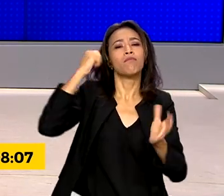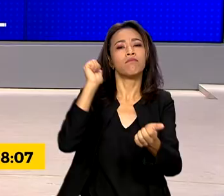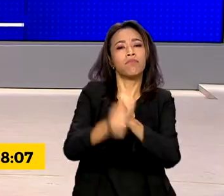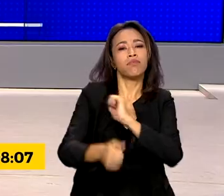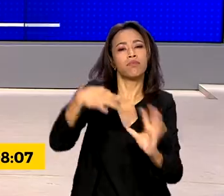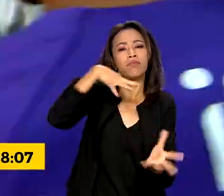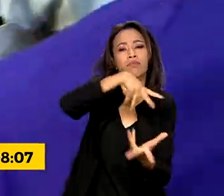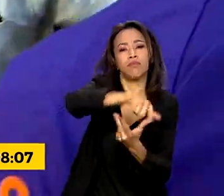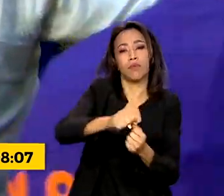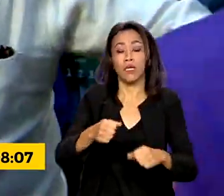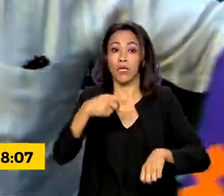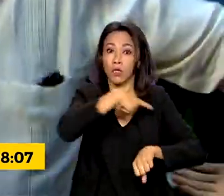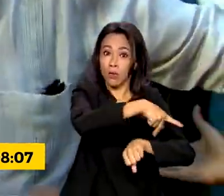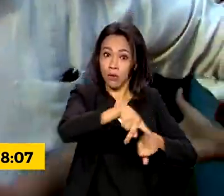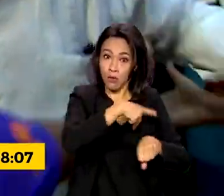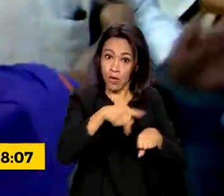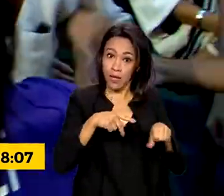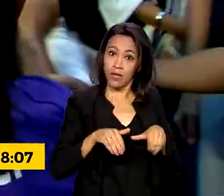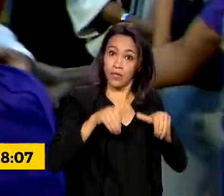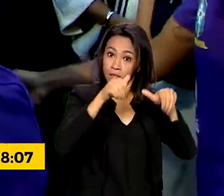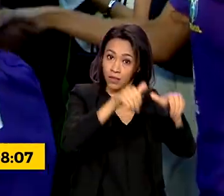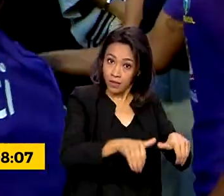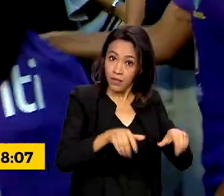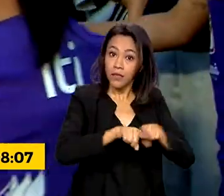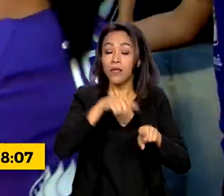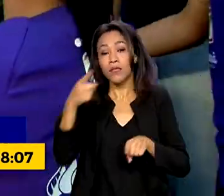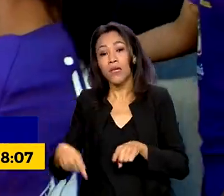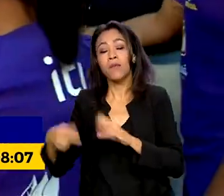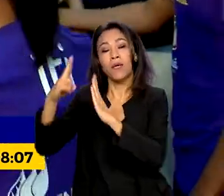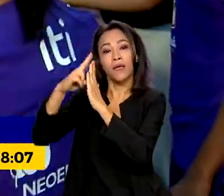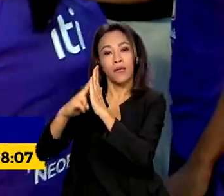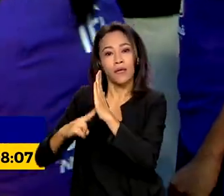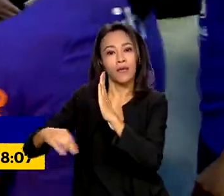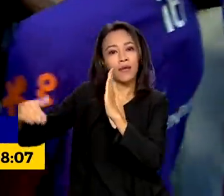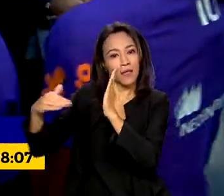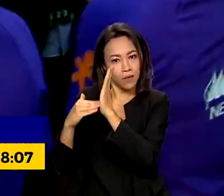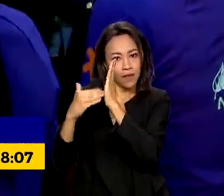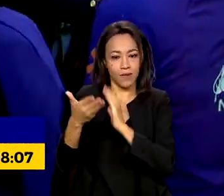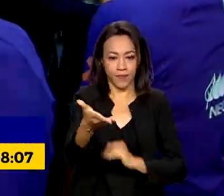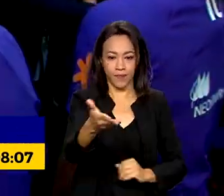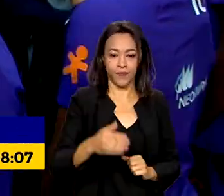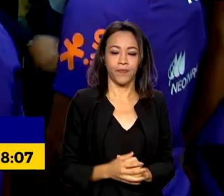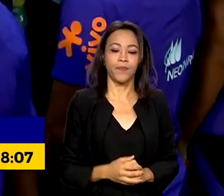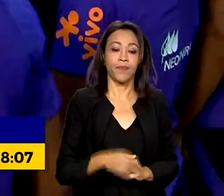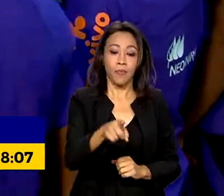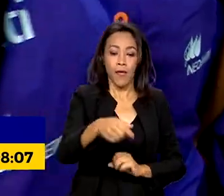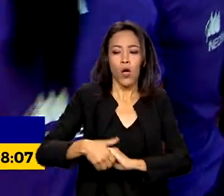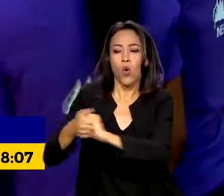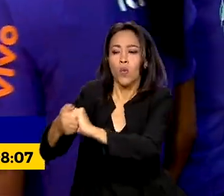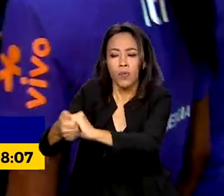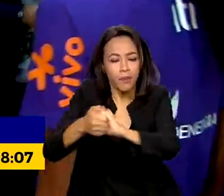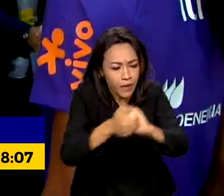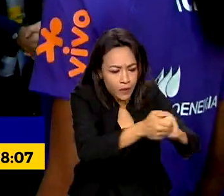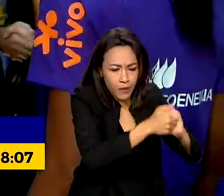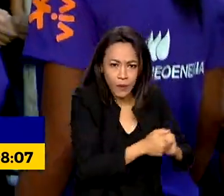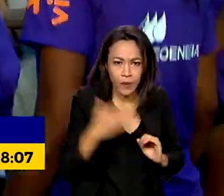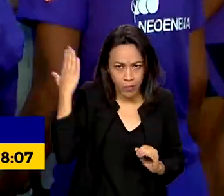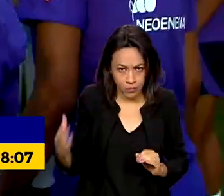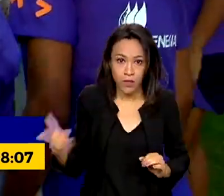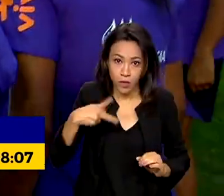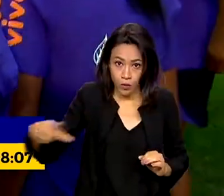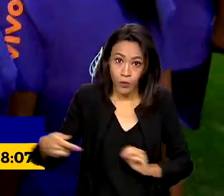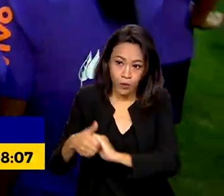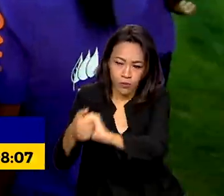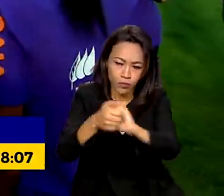Zelândia. No estádio Mané Garrincha, o presidente Lula cumprimentou todas as jogadoras e os integrantes da comissão técnica